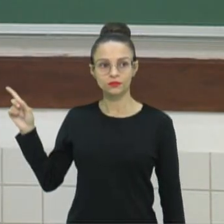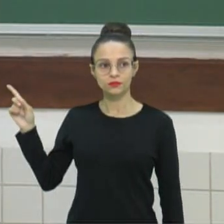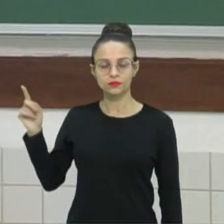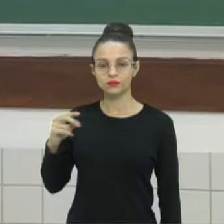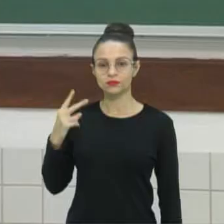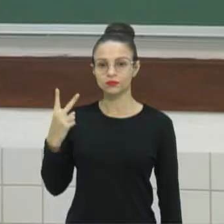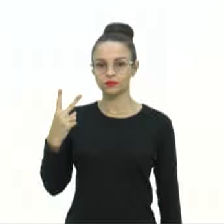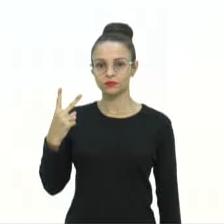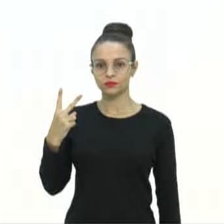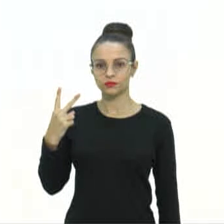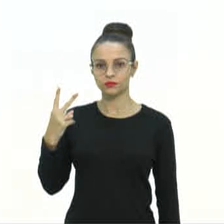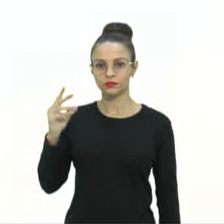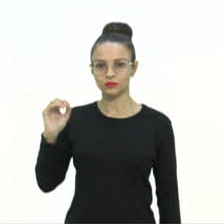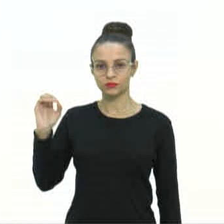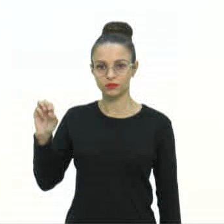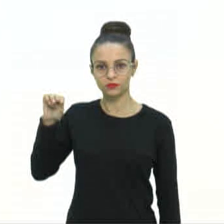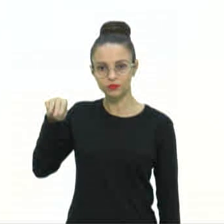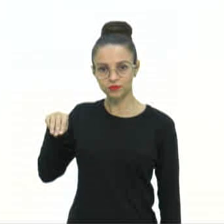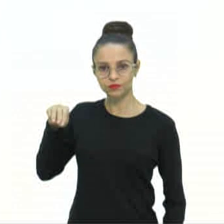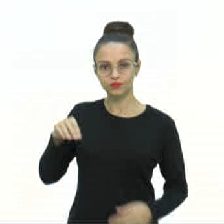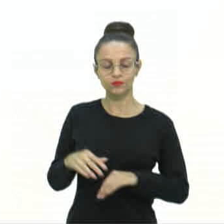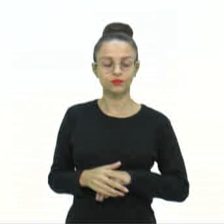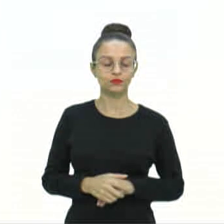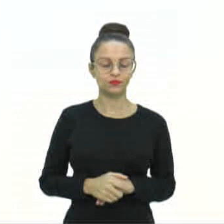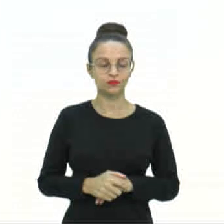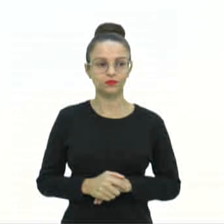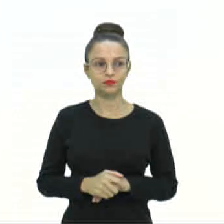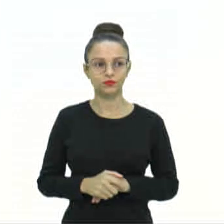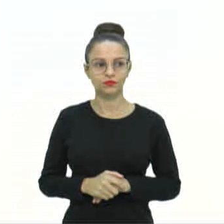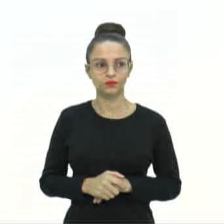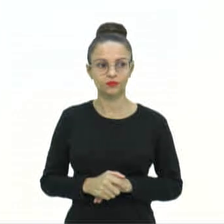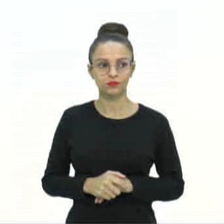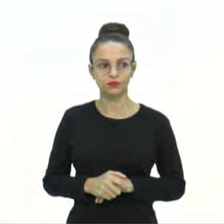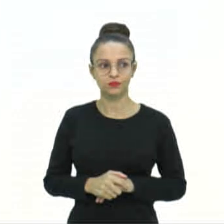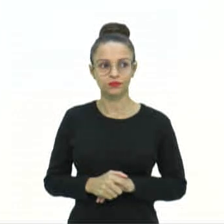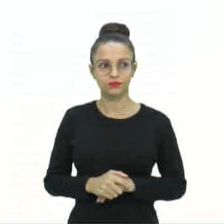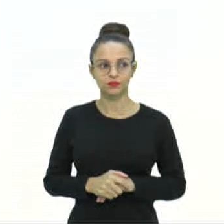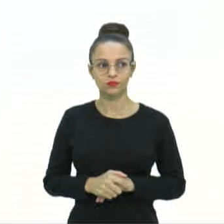com uma altitude de 2 mil metros. Então, 2 mil.